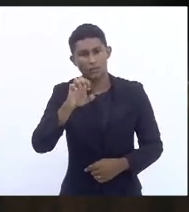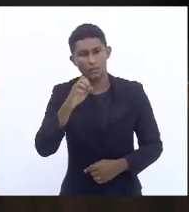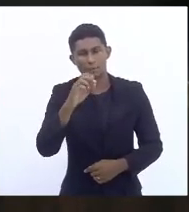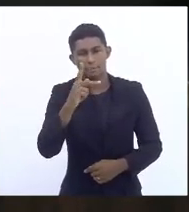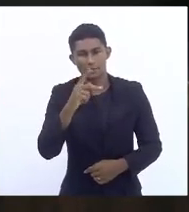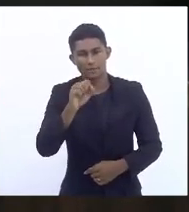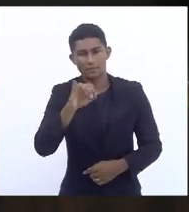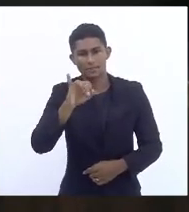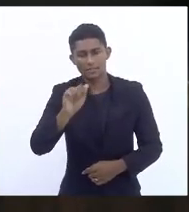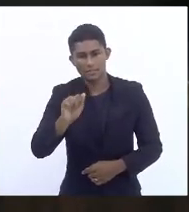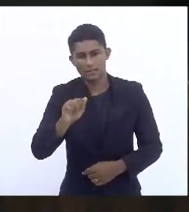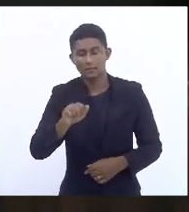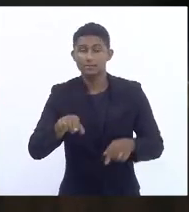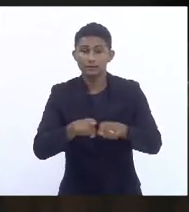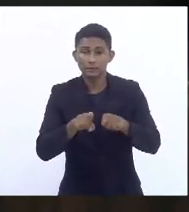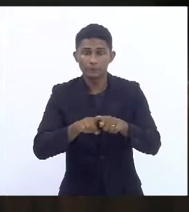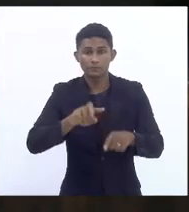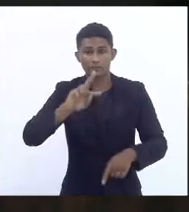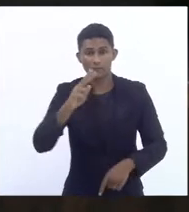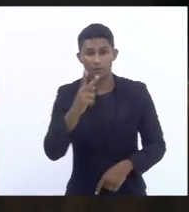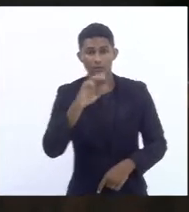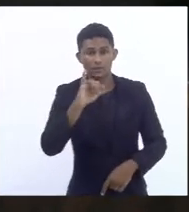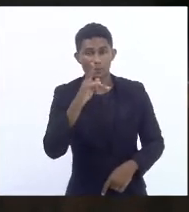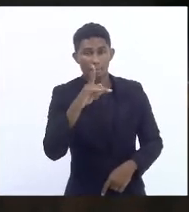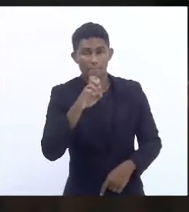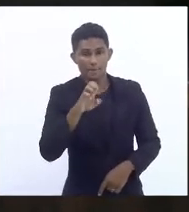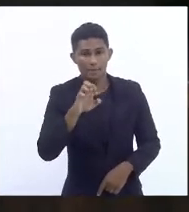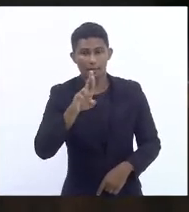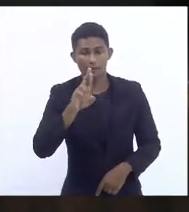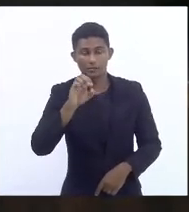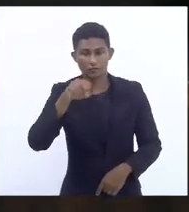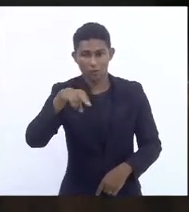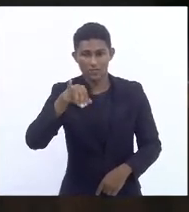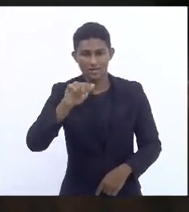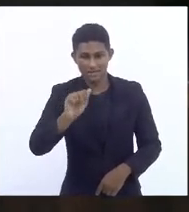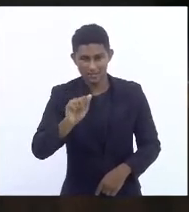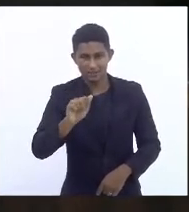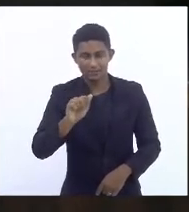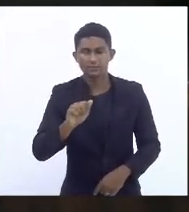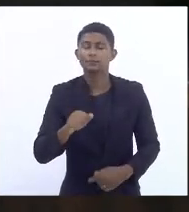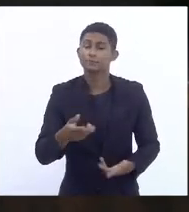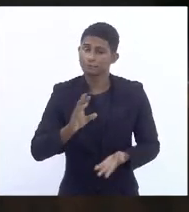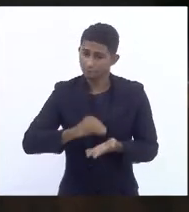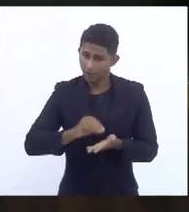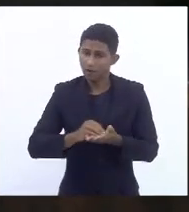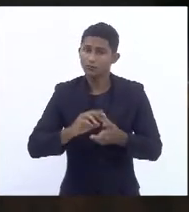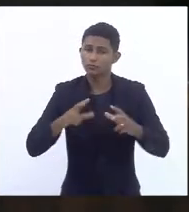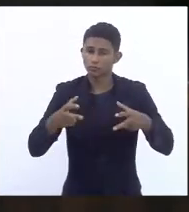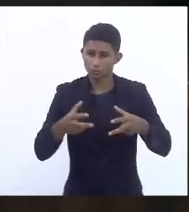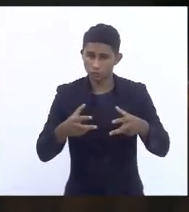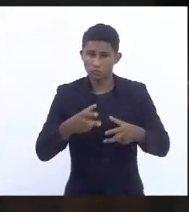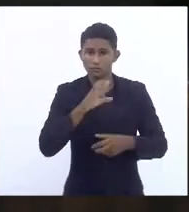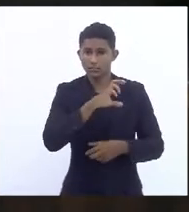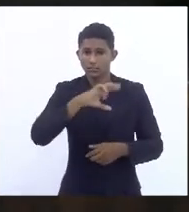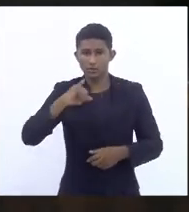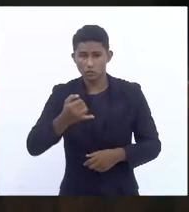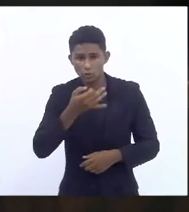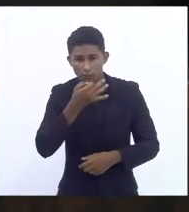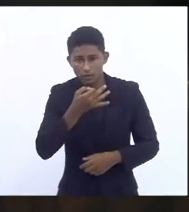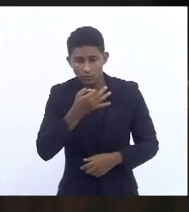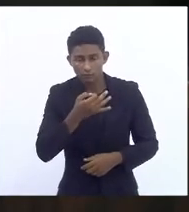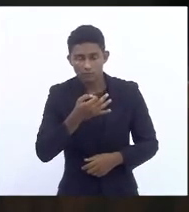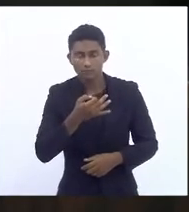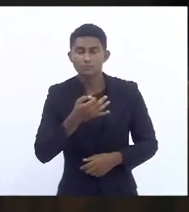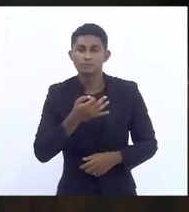idiopática. Pareceres, a emenda de plenário das comissões CCJ, Favorável. E